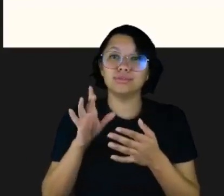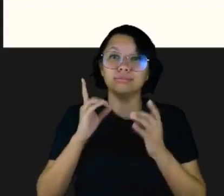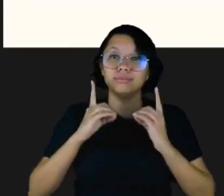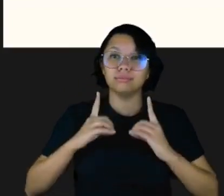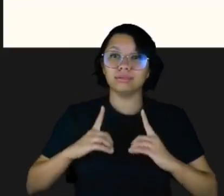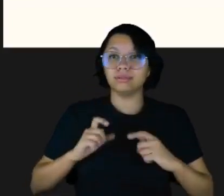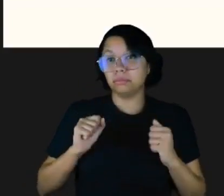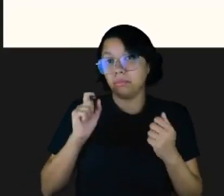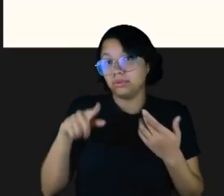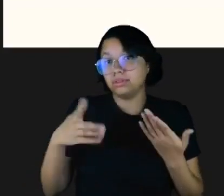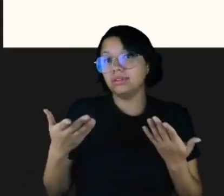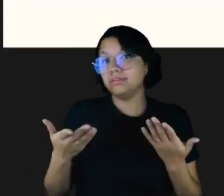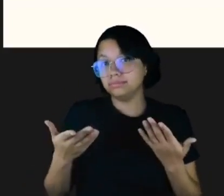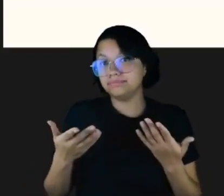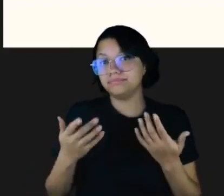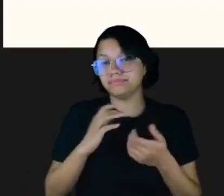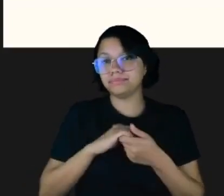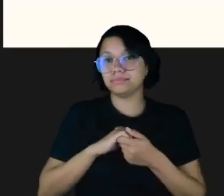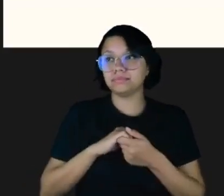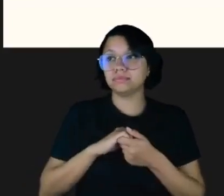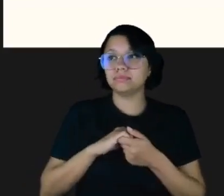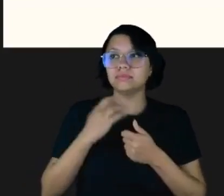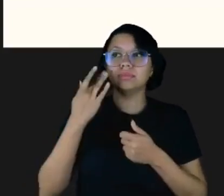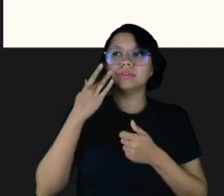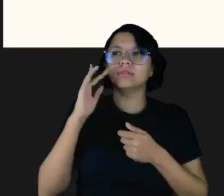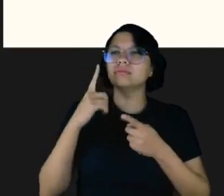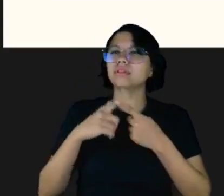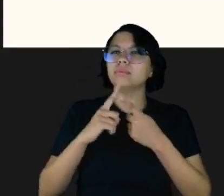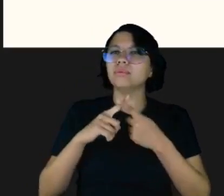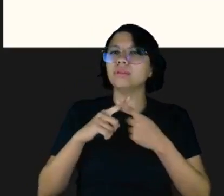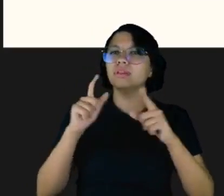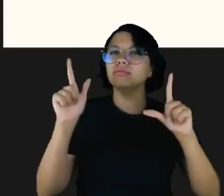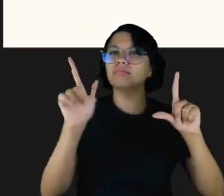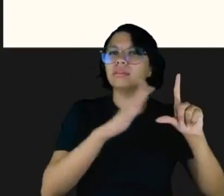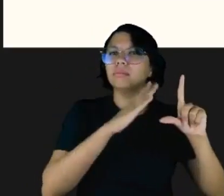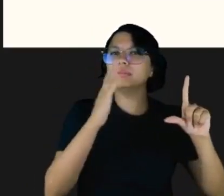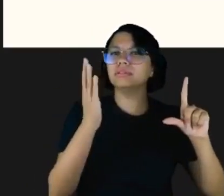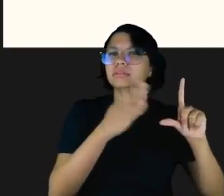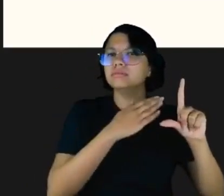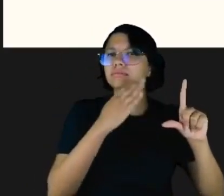depressivo. Eu não sei por que não está passando.